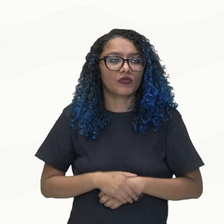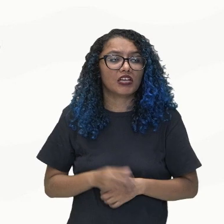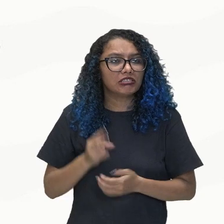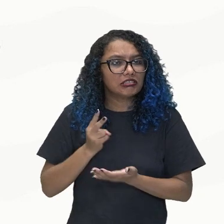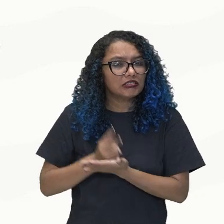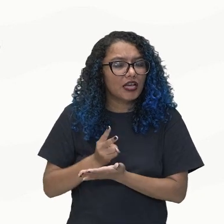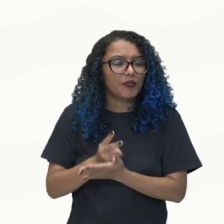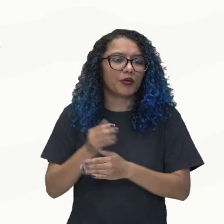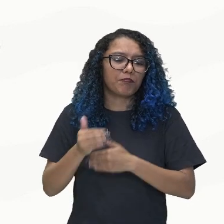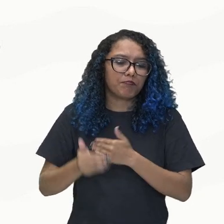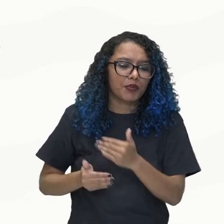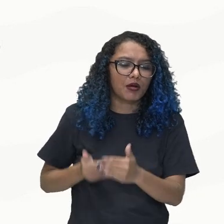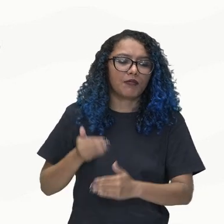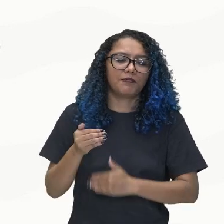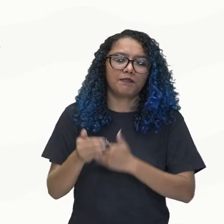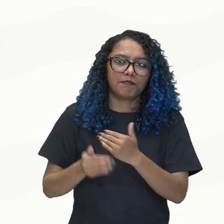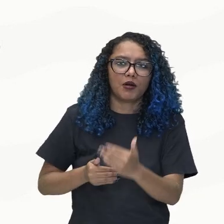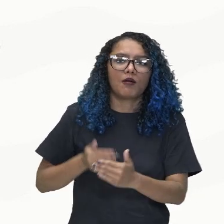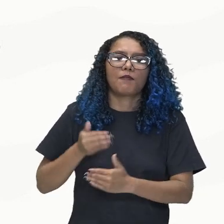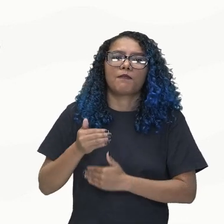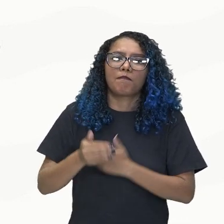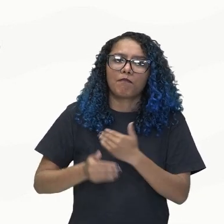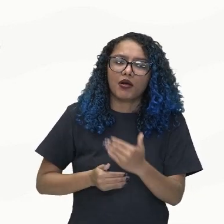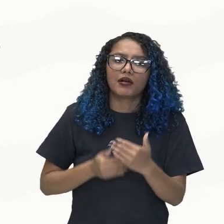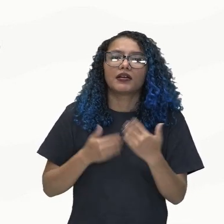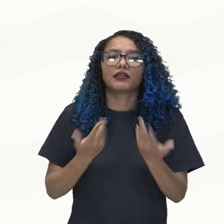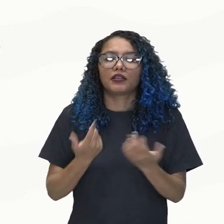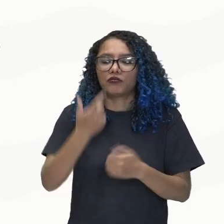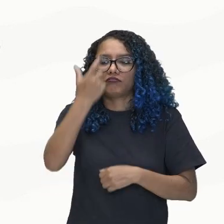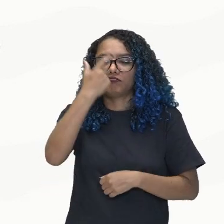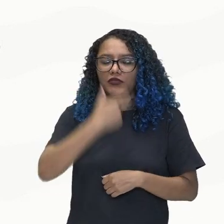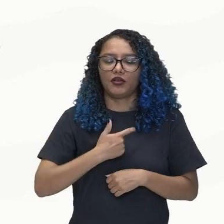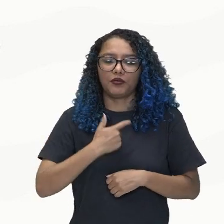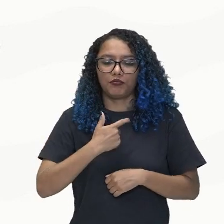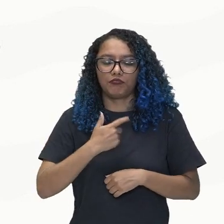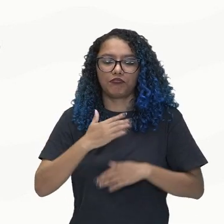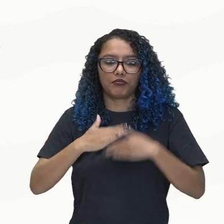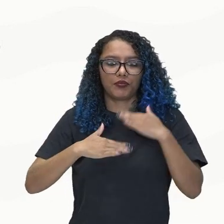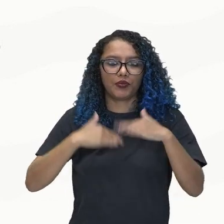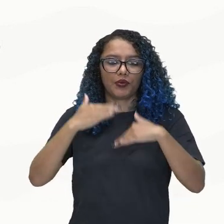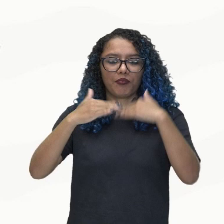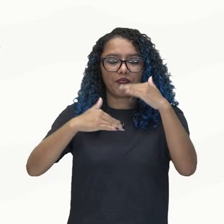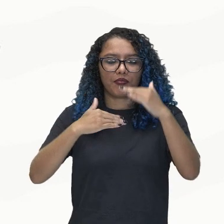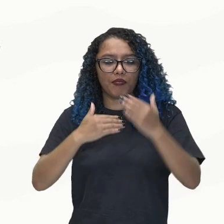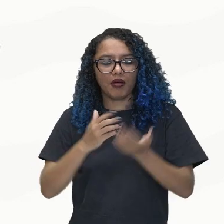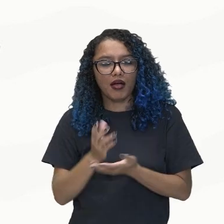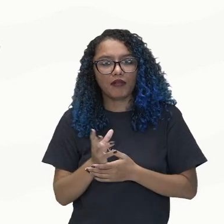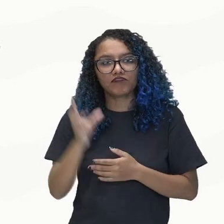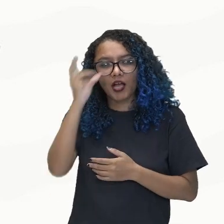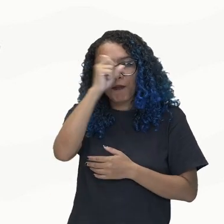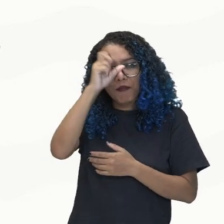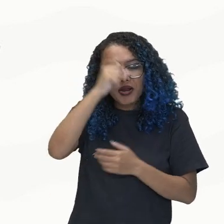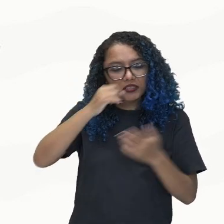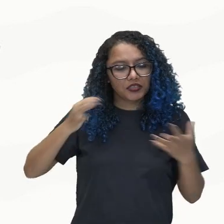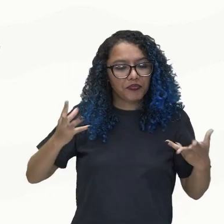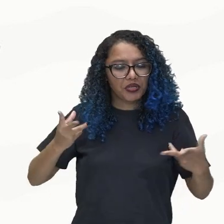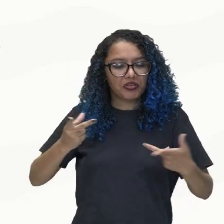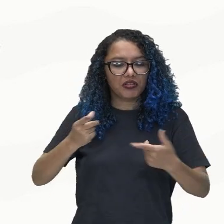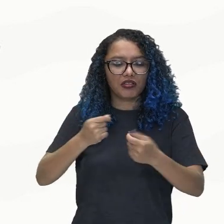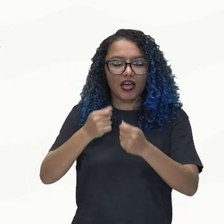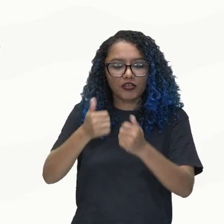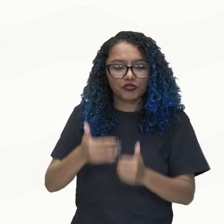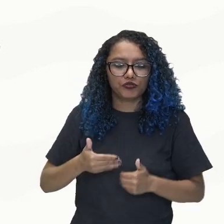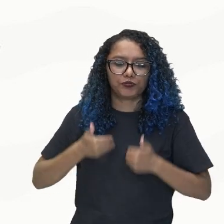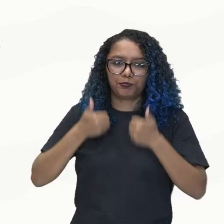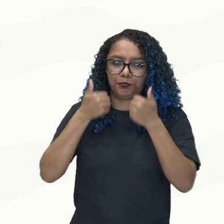me desenvolver à medida com que eu vou criando habilidades, aperfeiçoando habilidades.